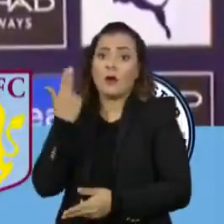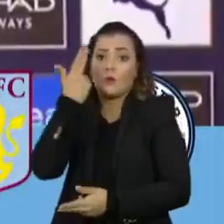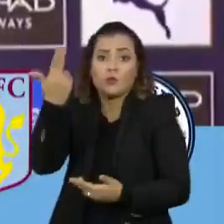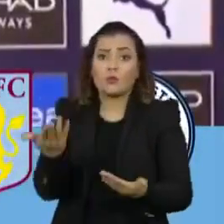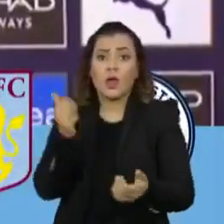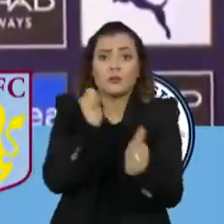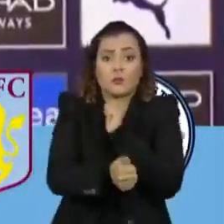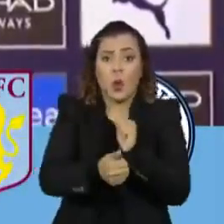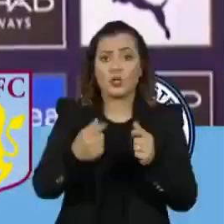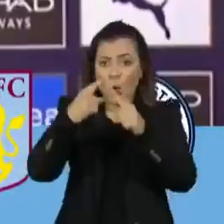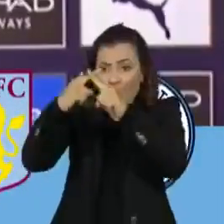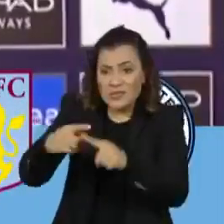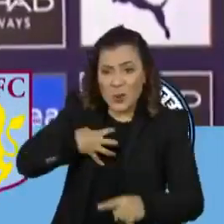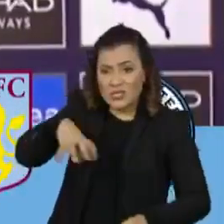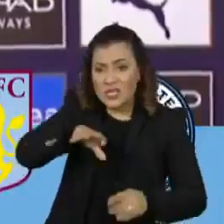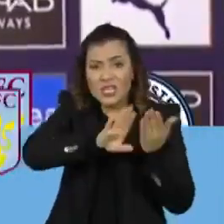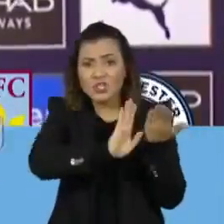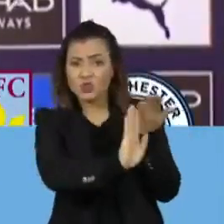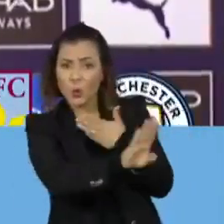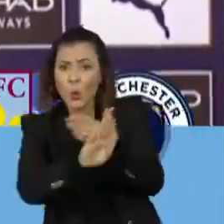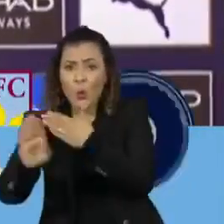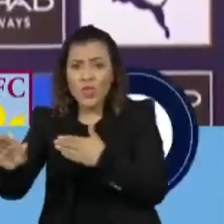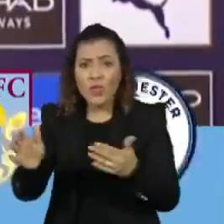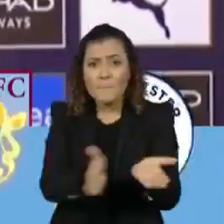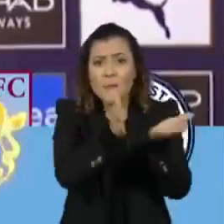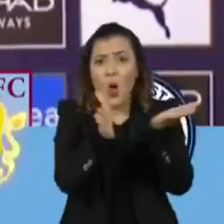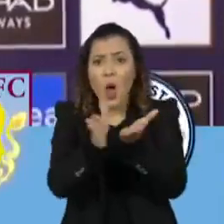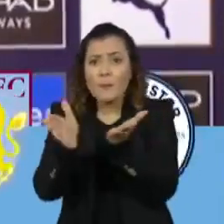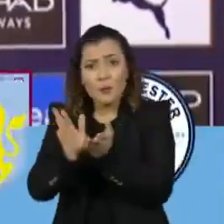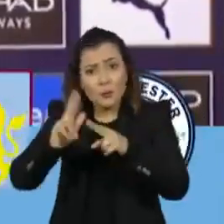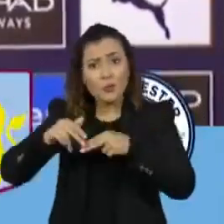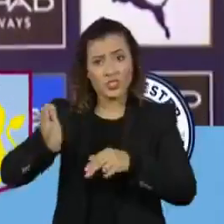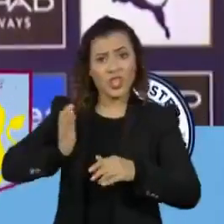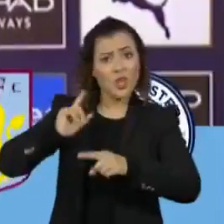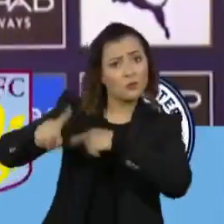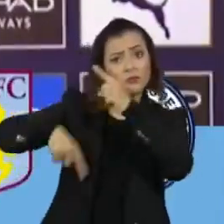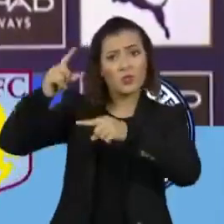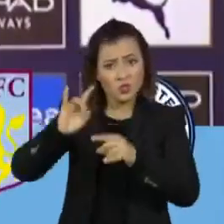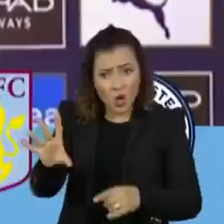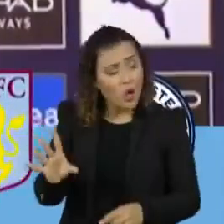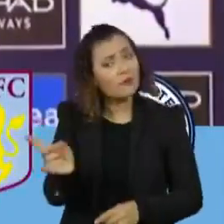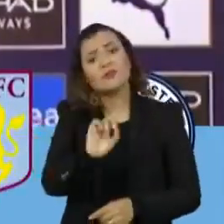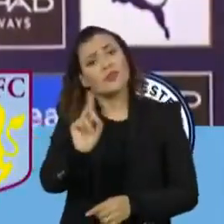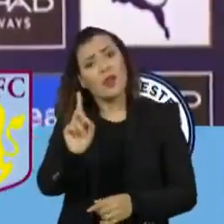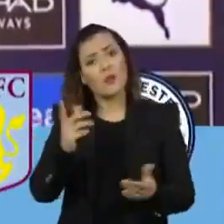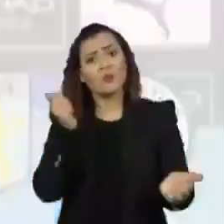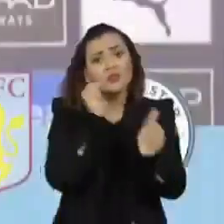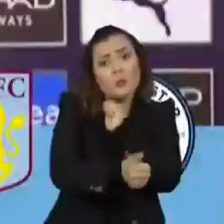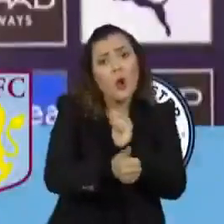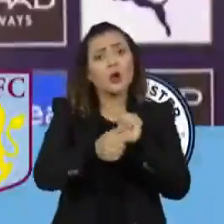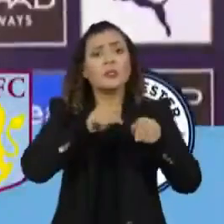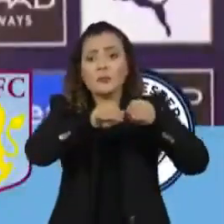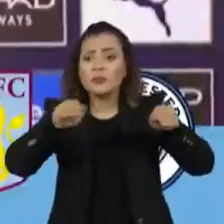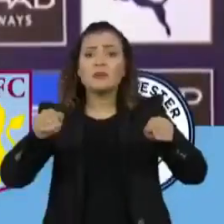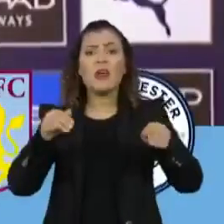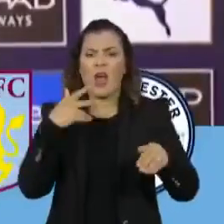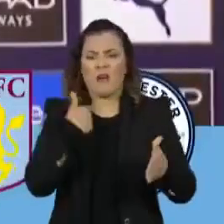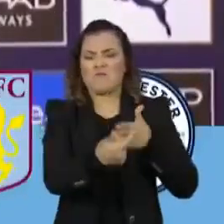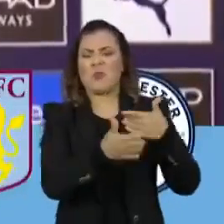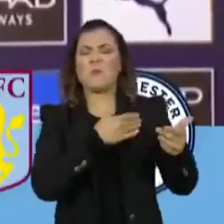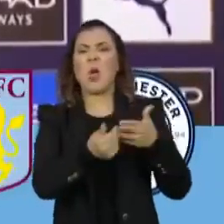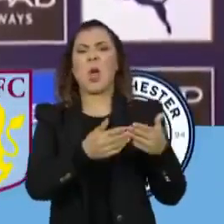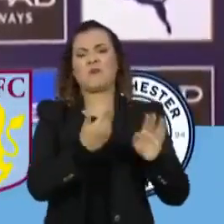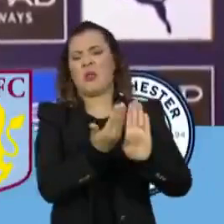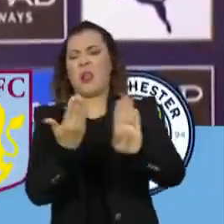not so visão do esporte of a success radicalmente os nossos por diante me dá Summer Village and